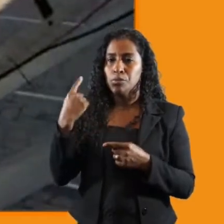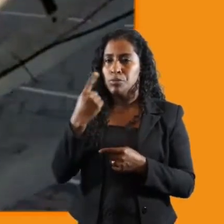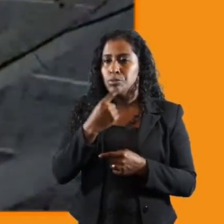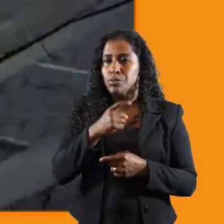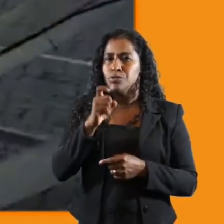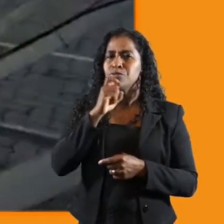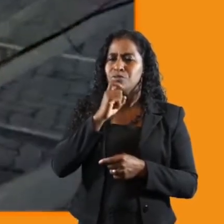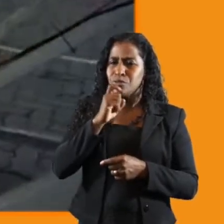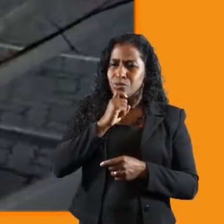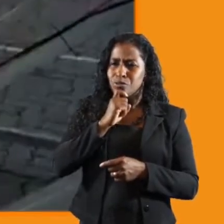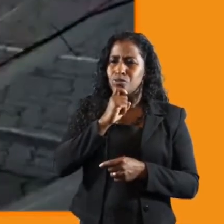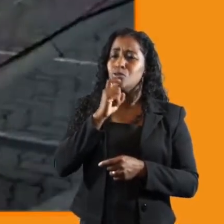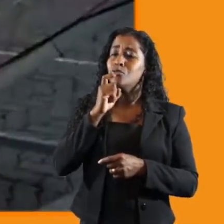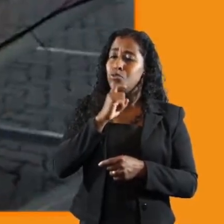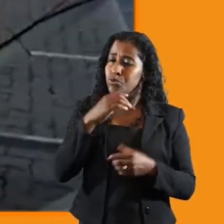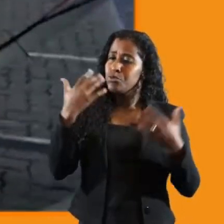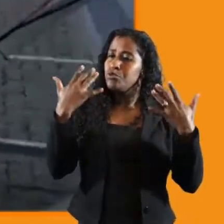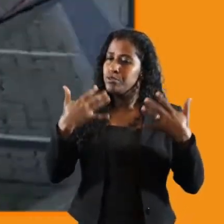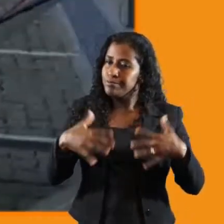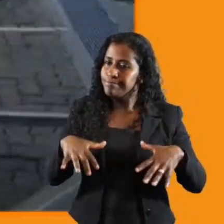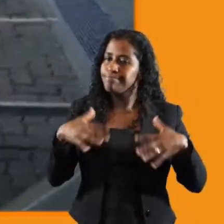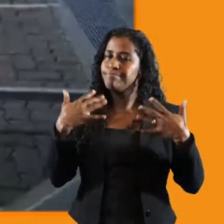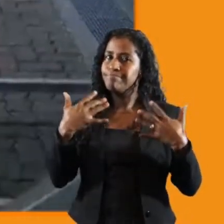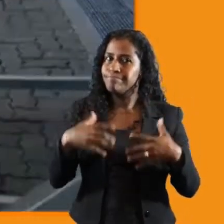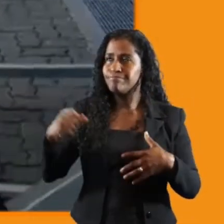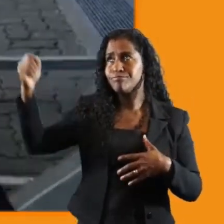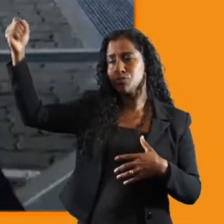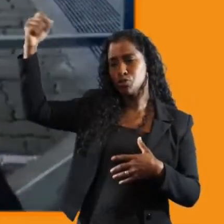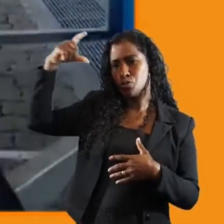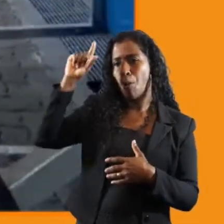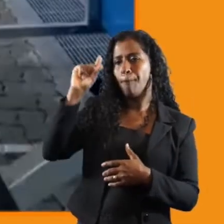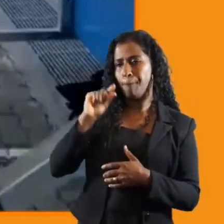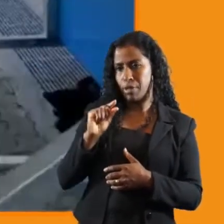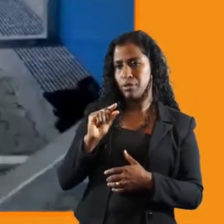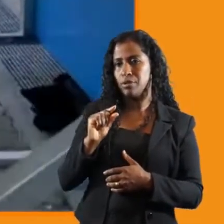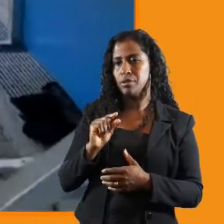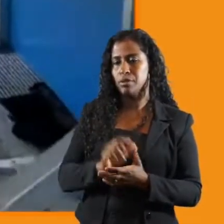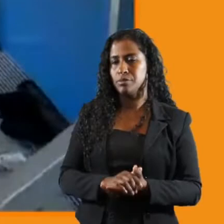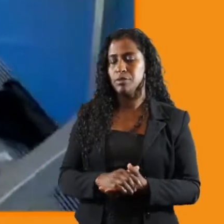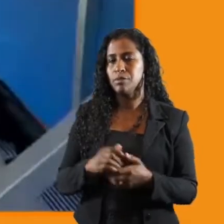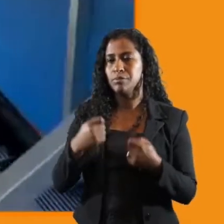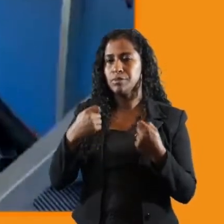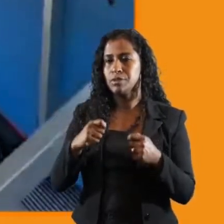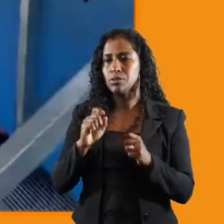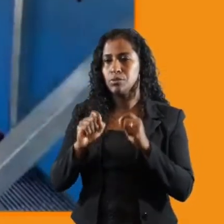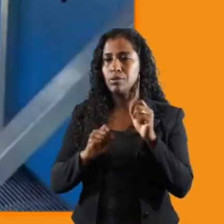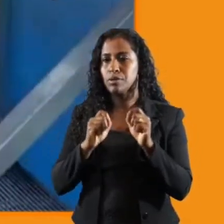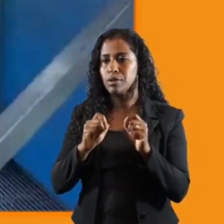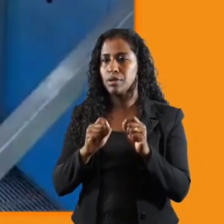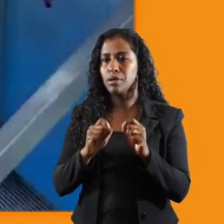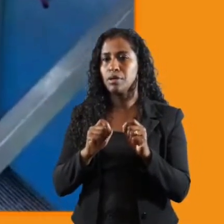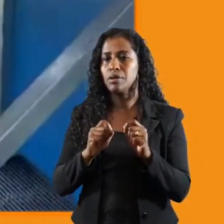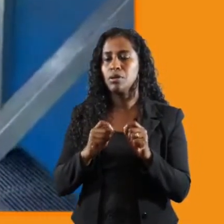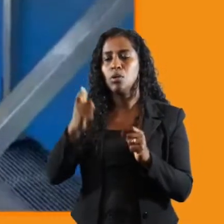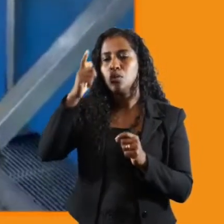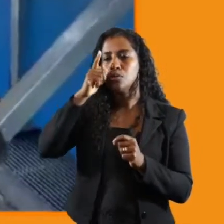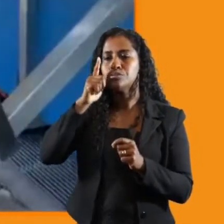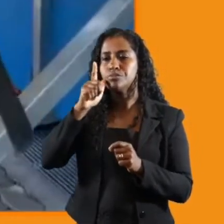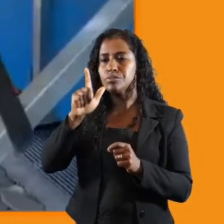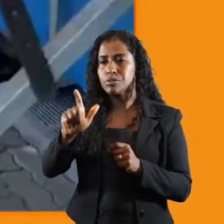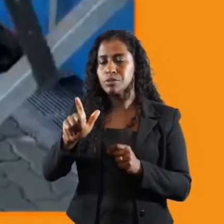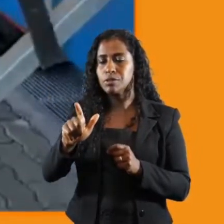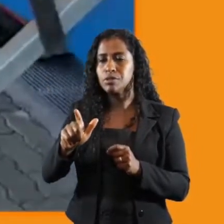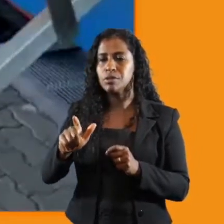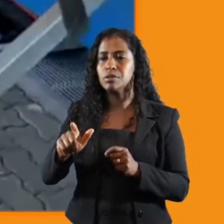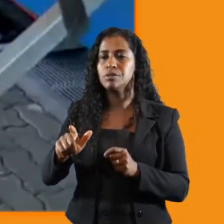rigoroso. O nosso índice de radiação solar é menor. Então a gente tem que priorizar que a gente vai conseguir produzir energia no pior